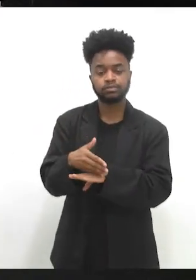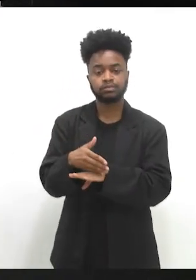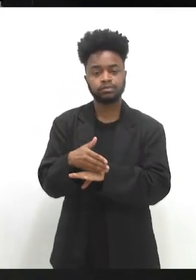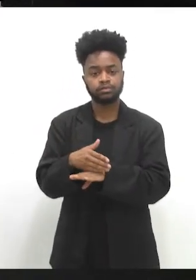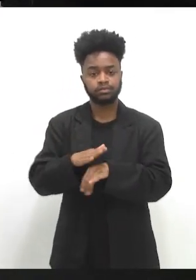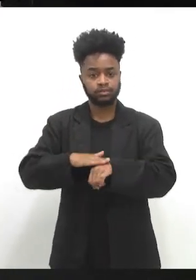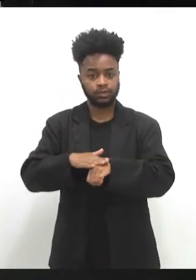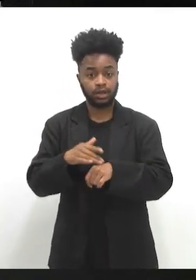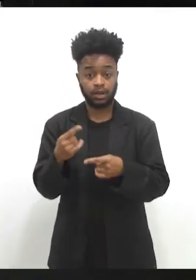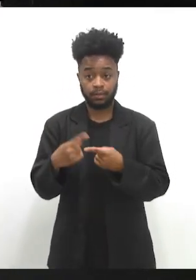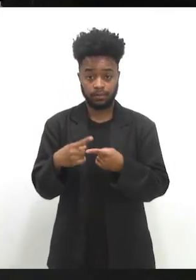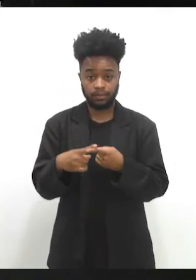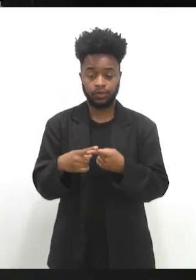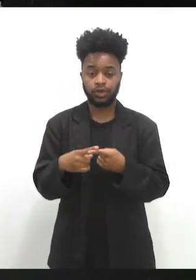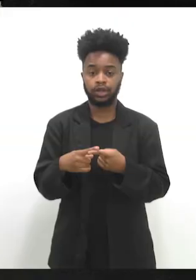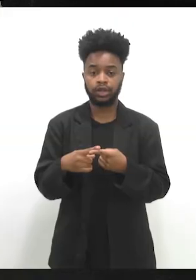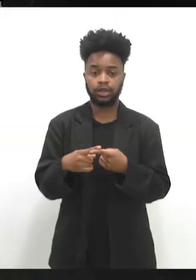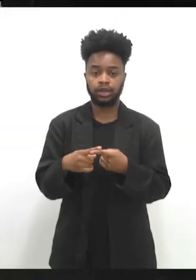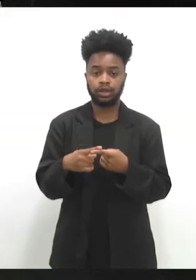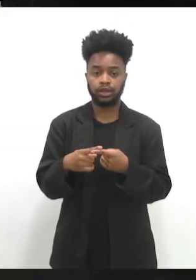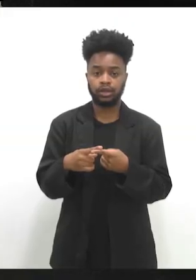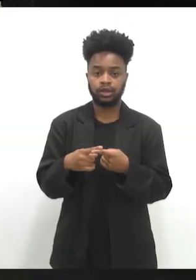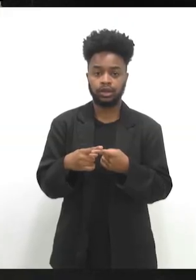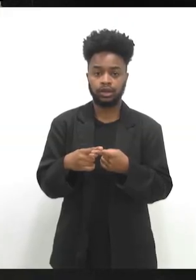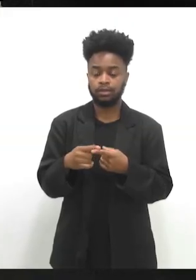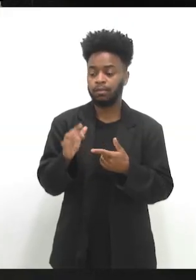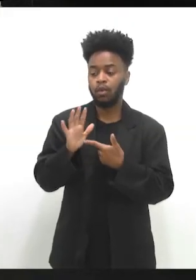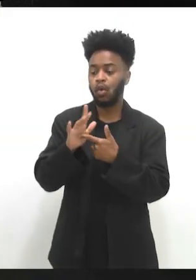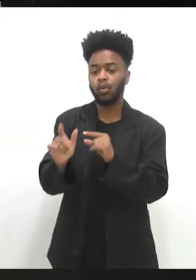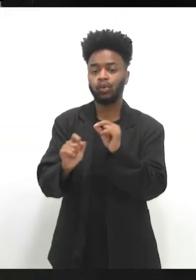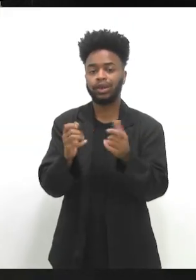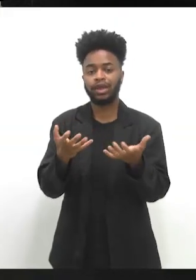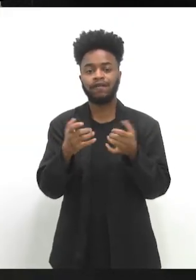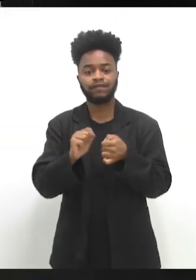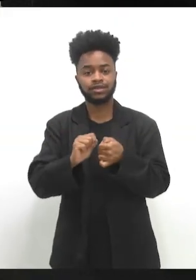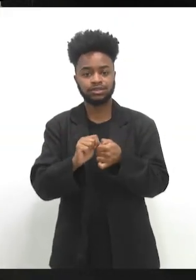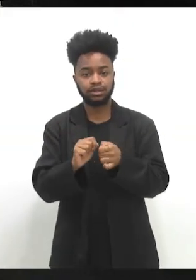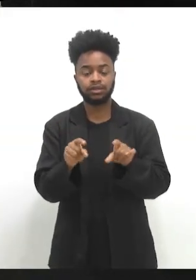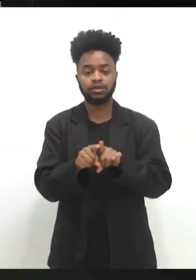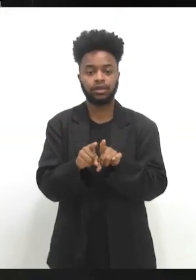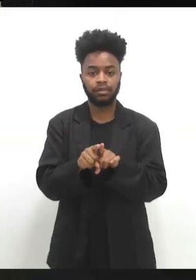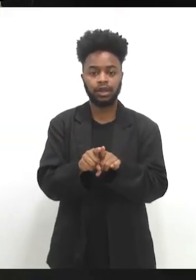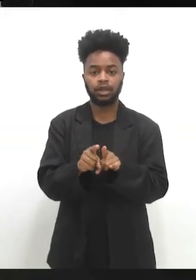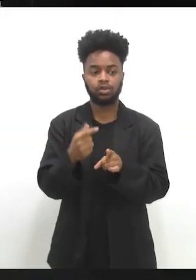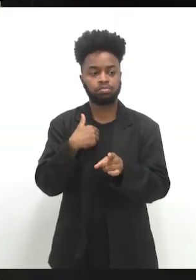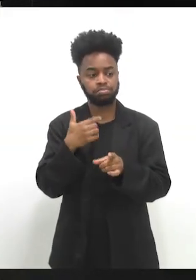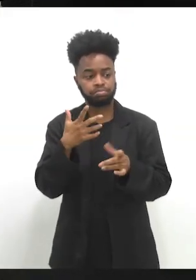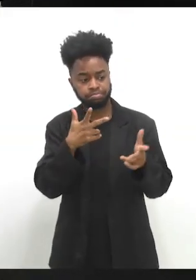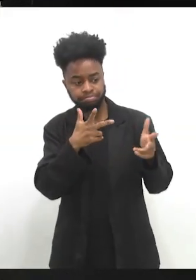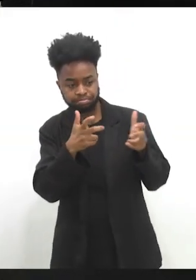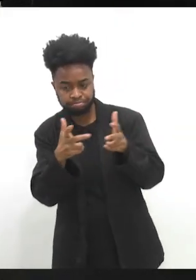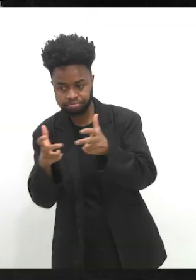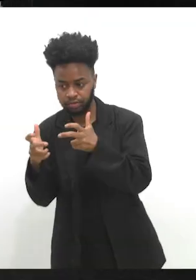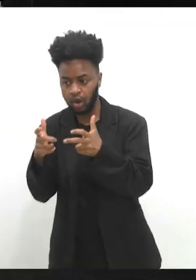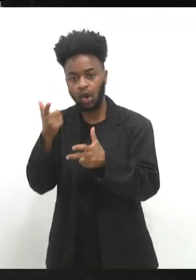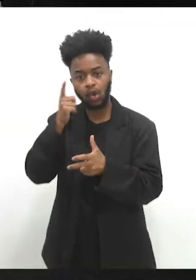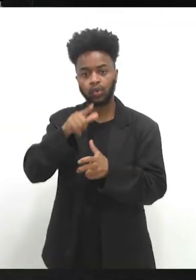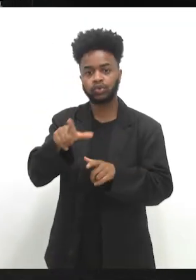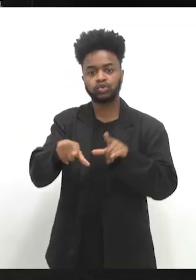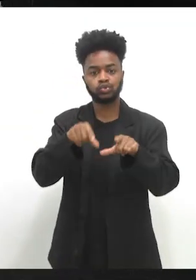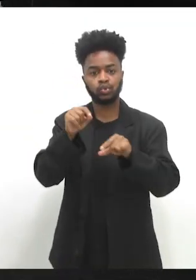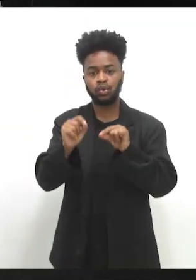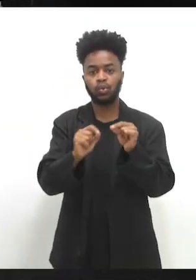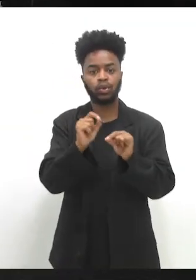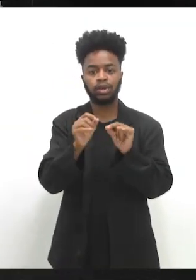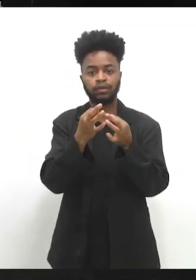Então, eles vêm e me trazem o que eles gostariam de fazer, enfim. E aí, a partir das vozes que eu ouço, aí eu consigo selecionar